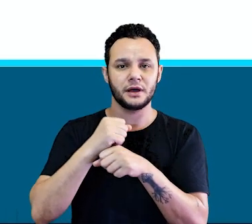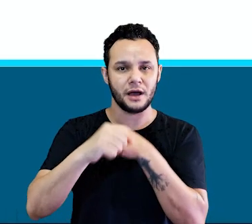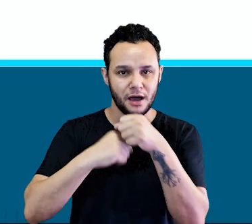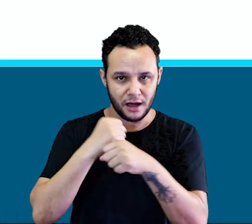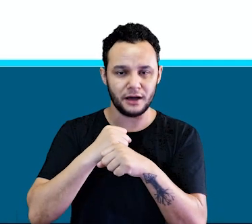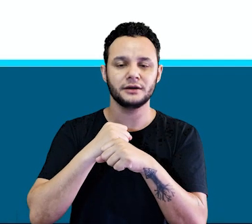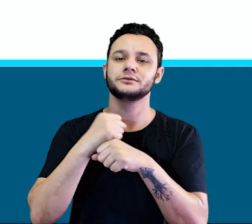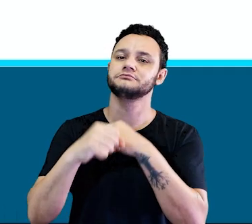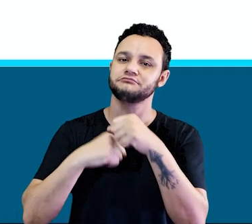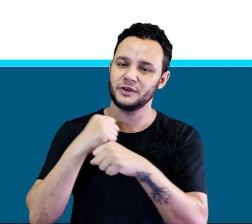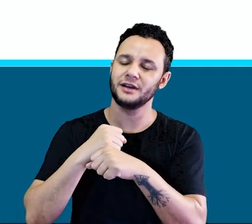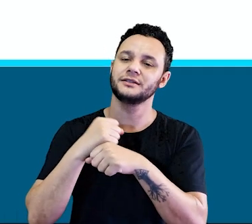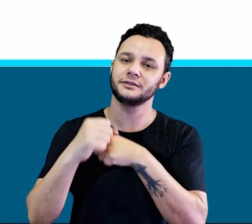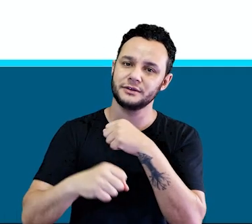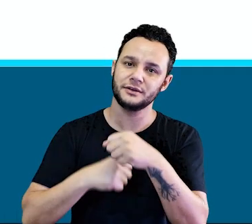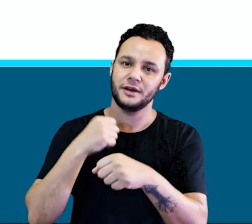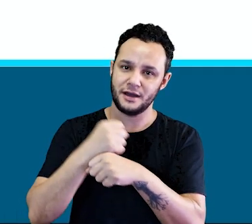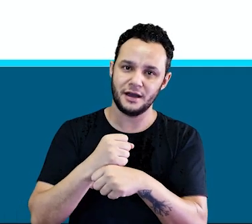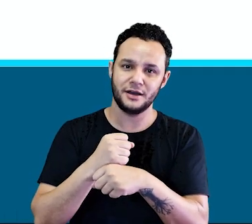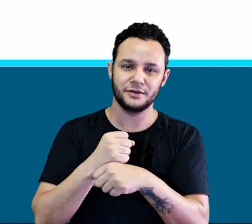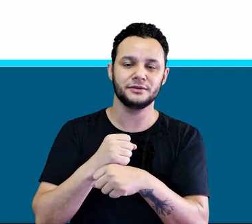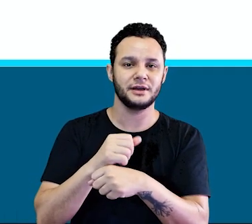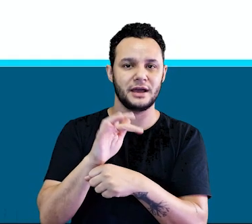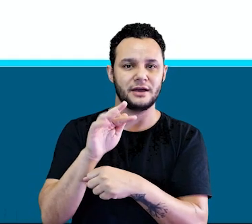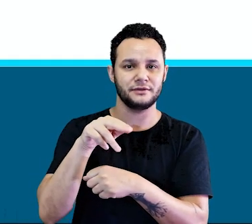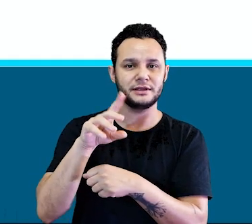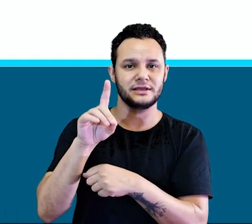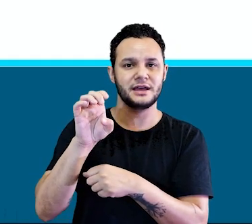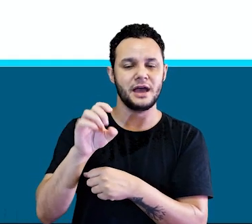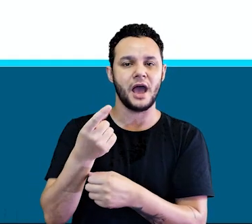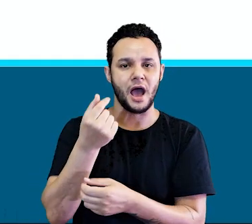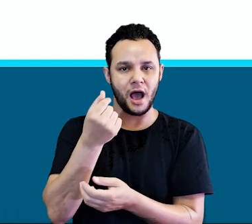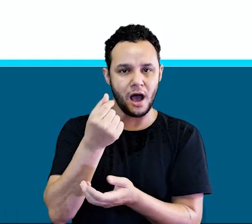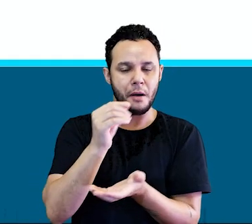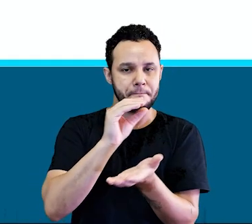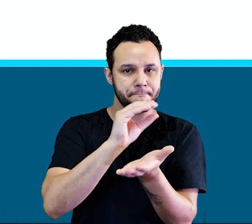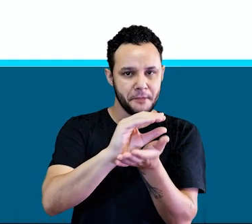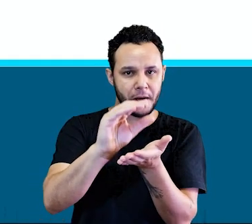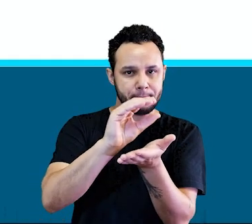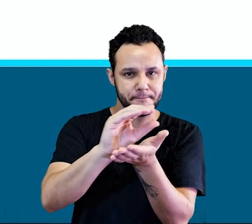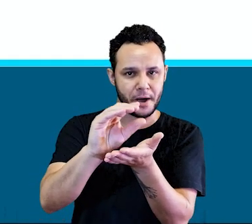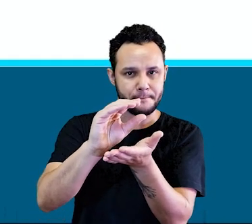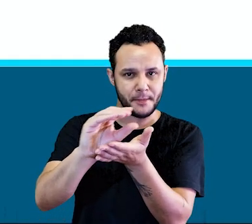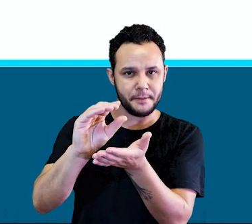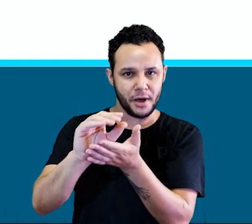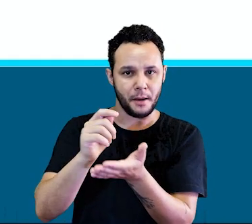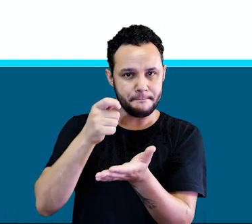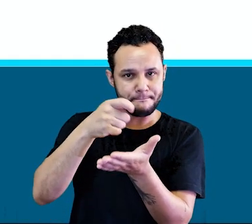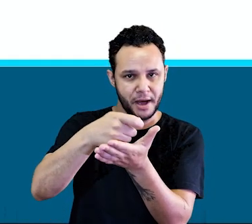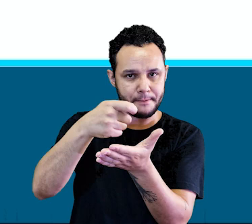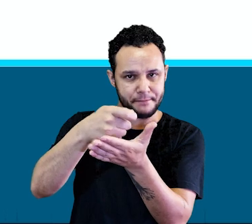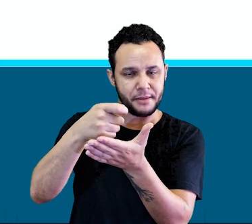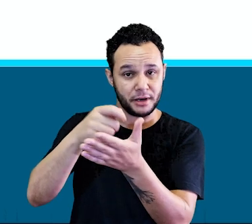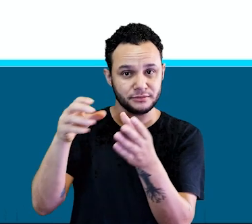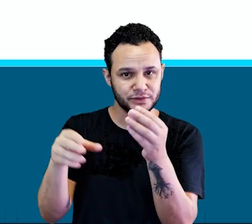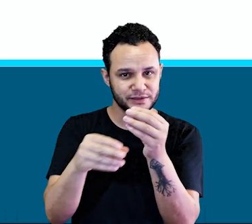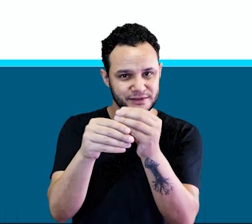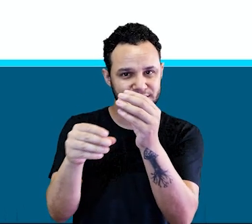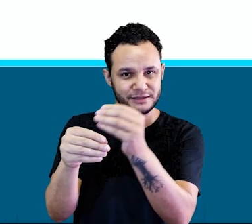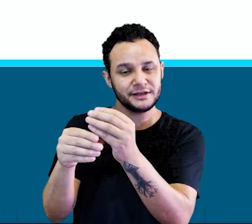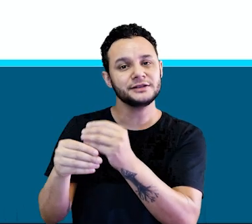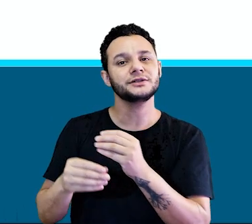destinação anual pelo Fundo Nacional de Educação, que é o FNDE, de recursos financeiros em